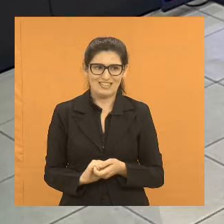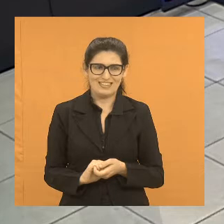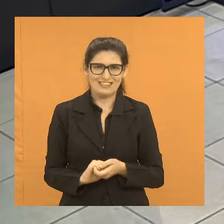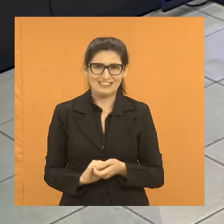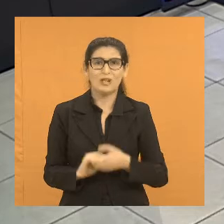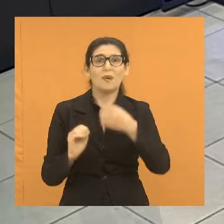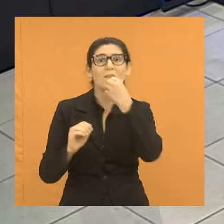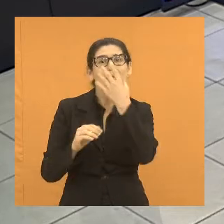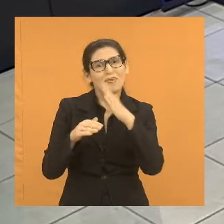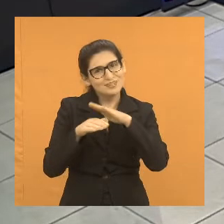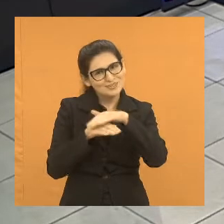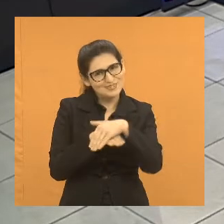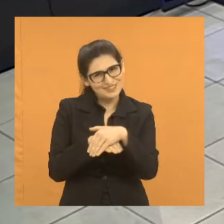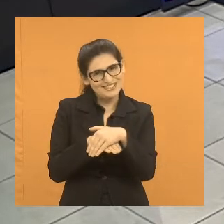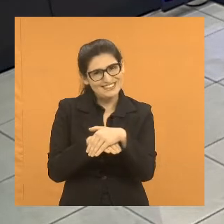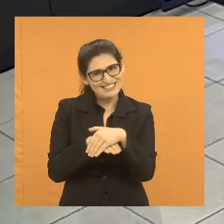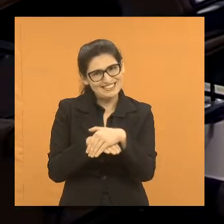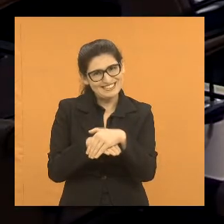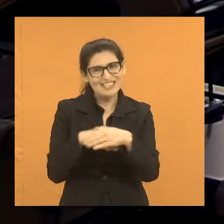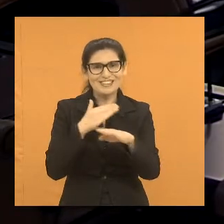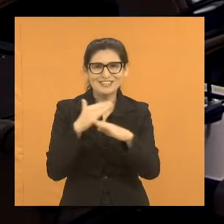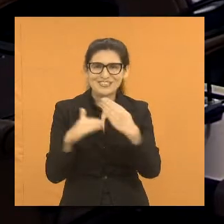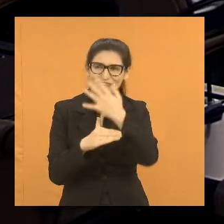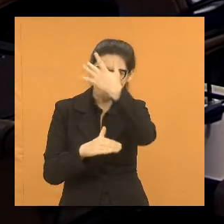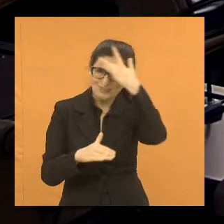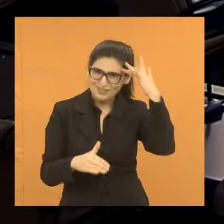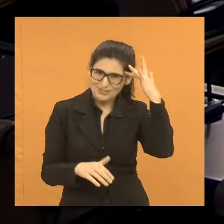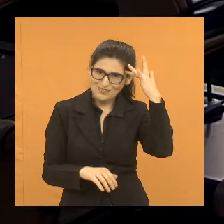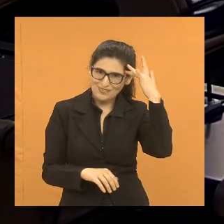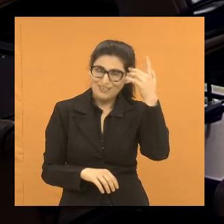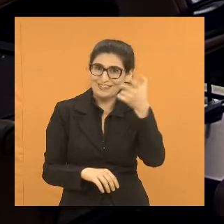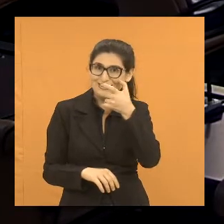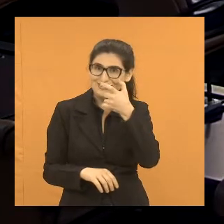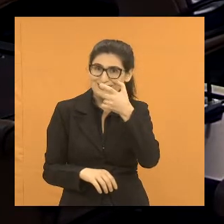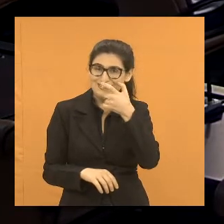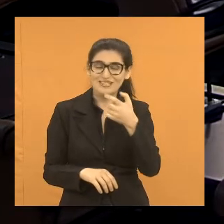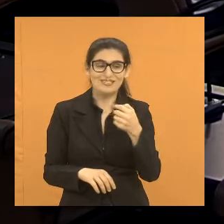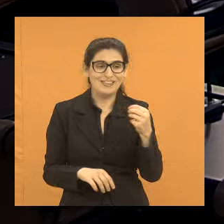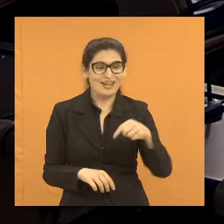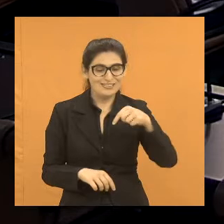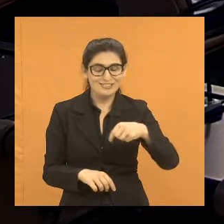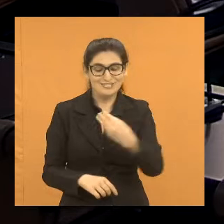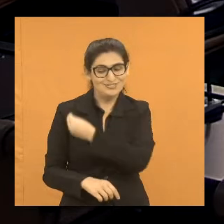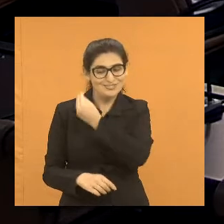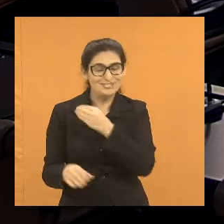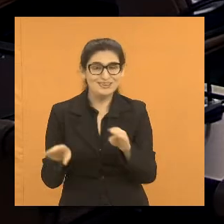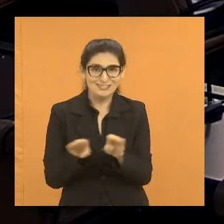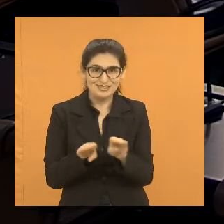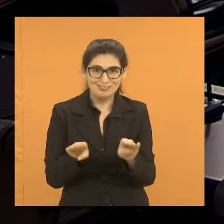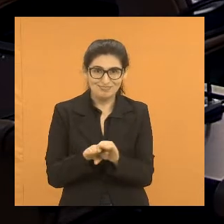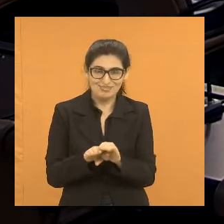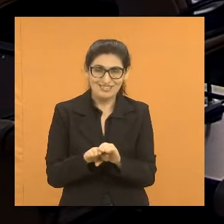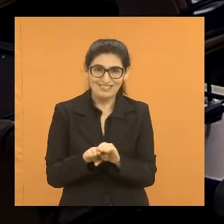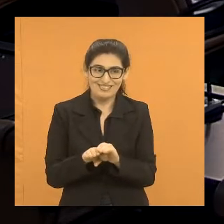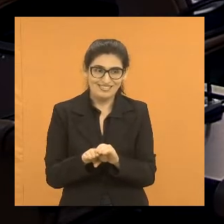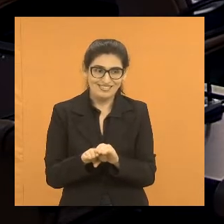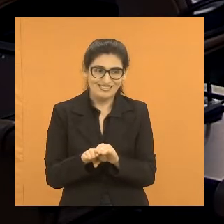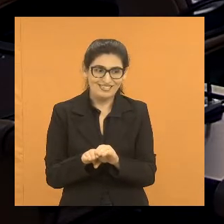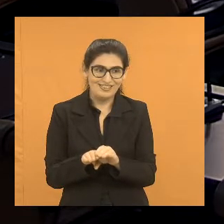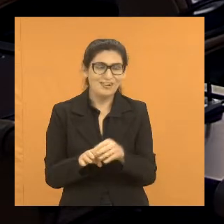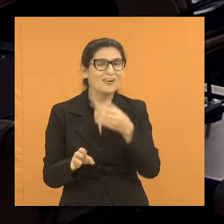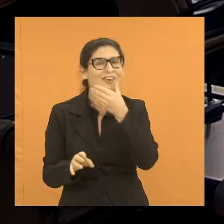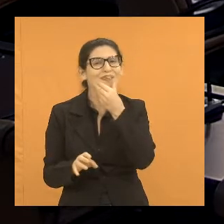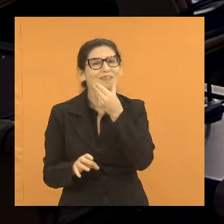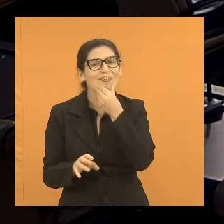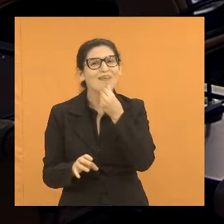Então, boa noite a todos que nos acompanham e ao senhor ali